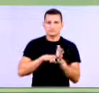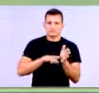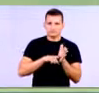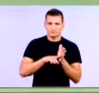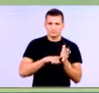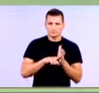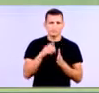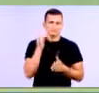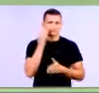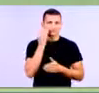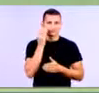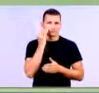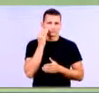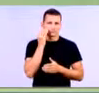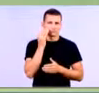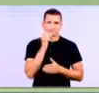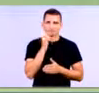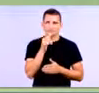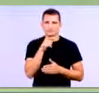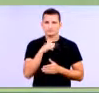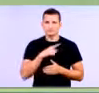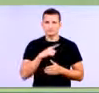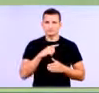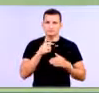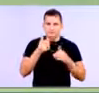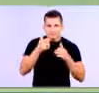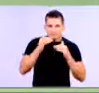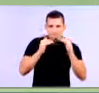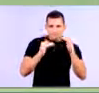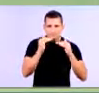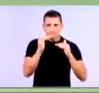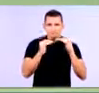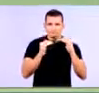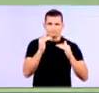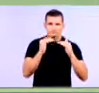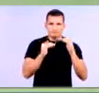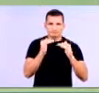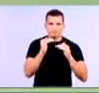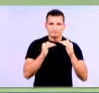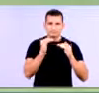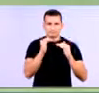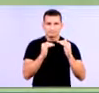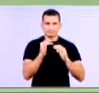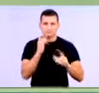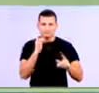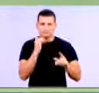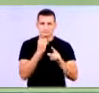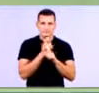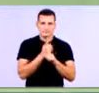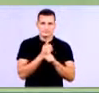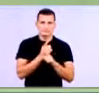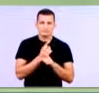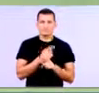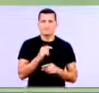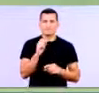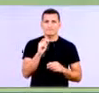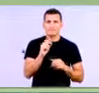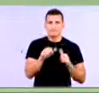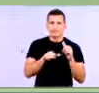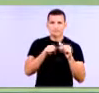e verificar se ele está bem balanceado. Identificar os efeitos das mudanças